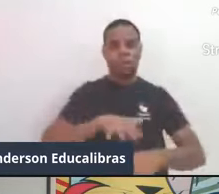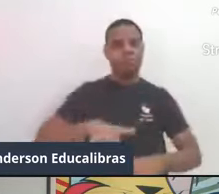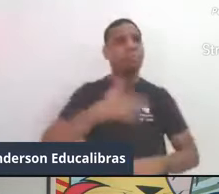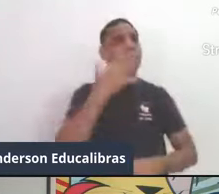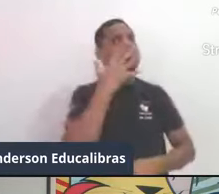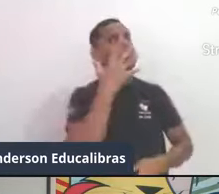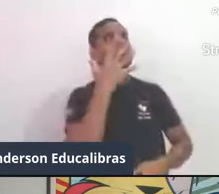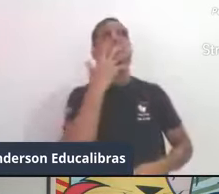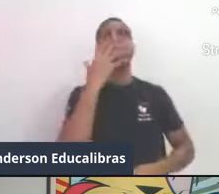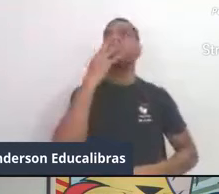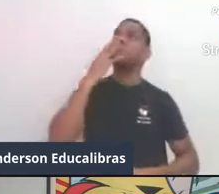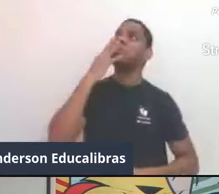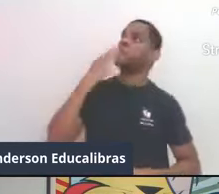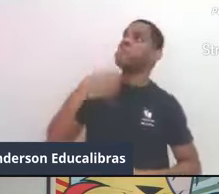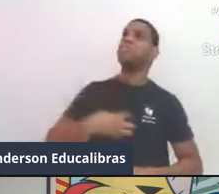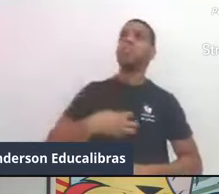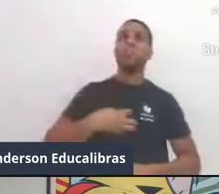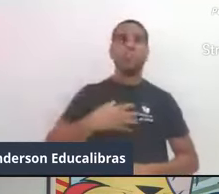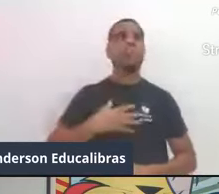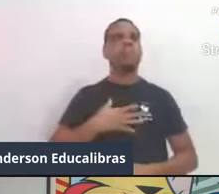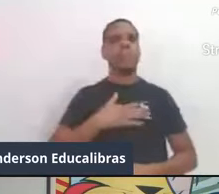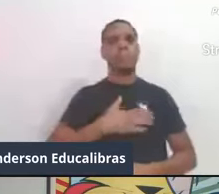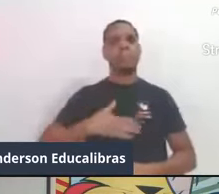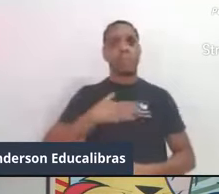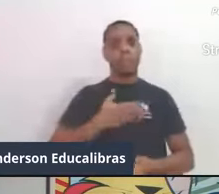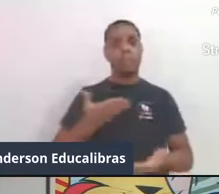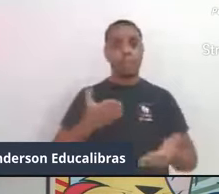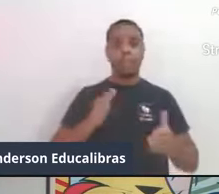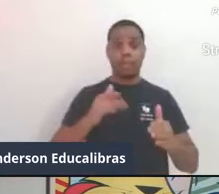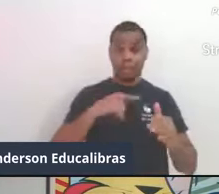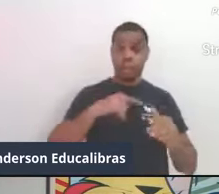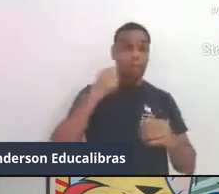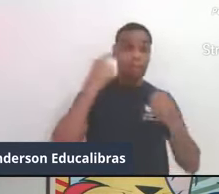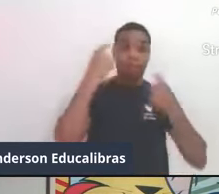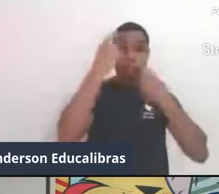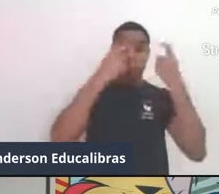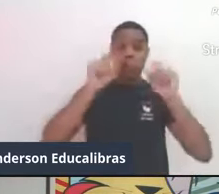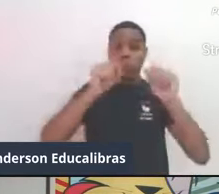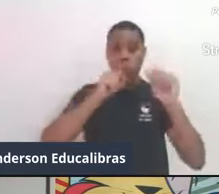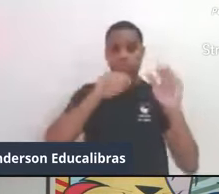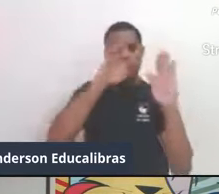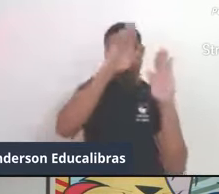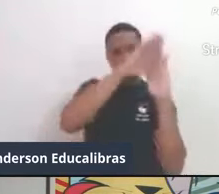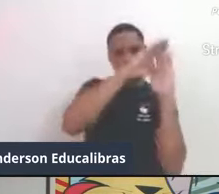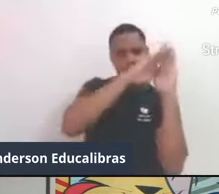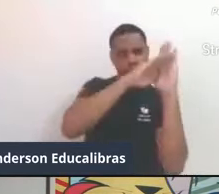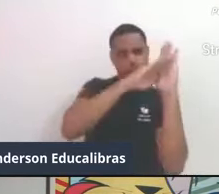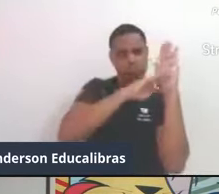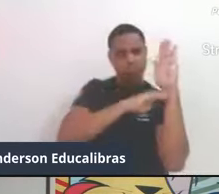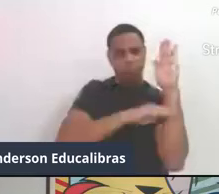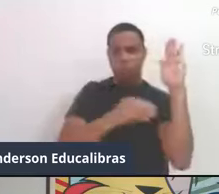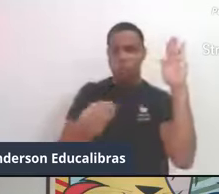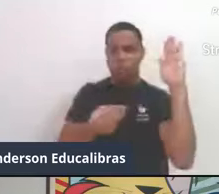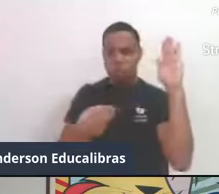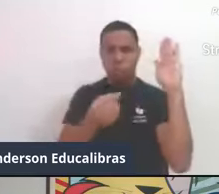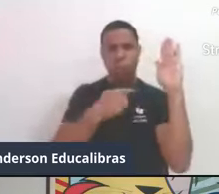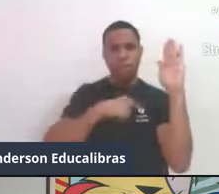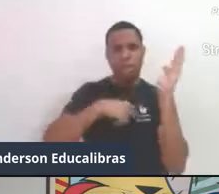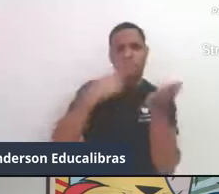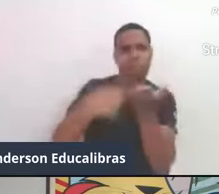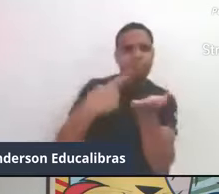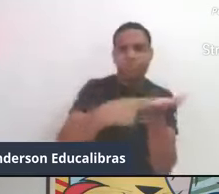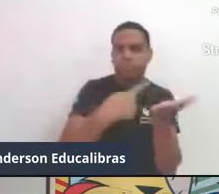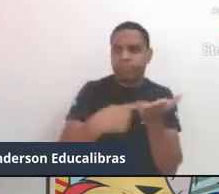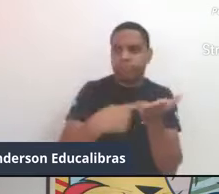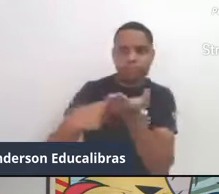Tem toda uma programação, tem todo um cuidado no sentido de proporcionar também atividades que sejam adequadas,